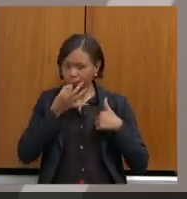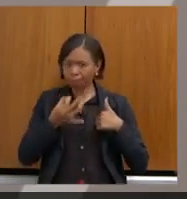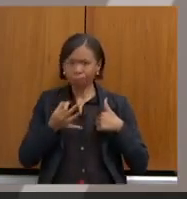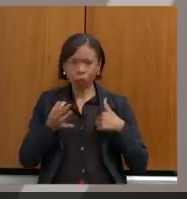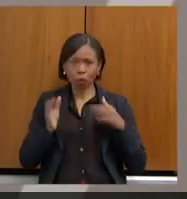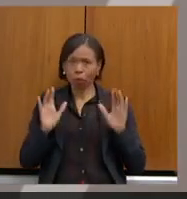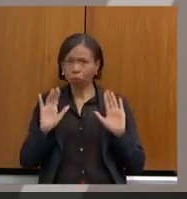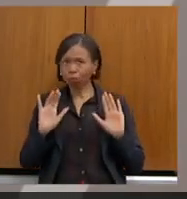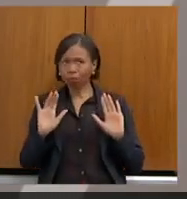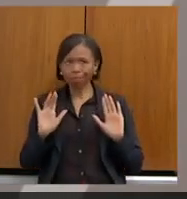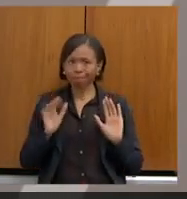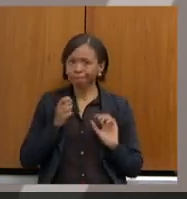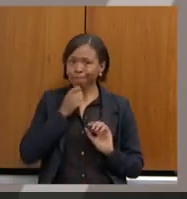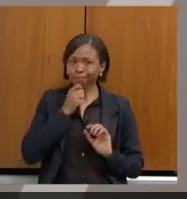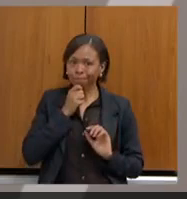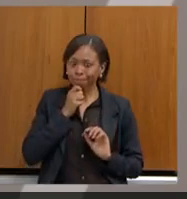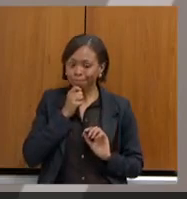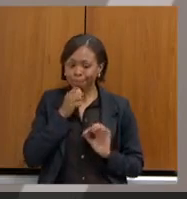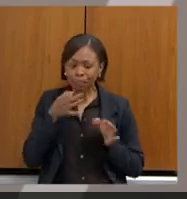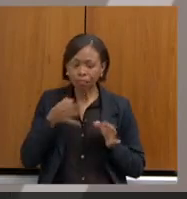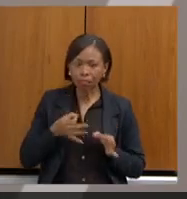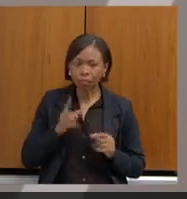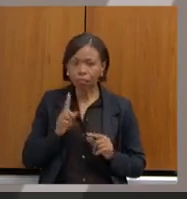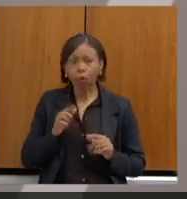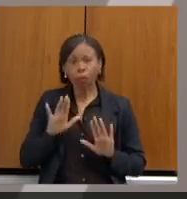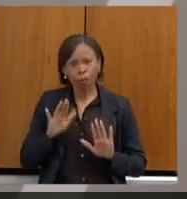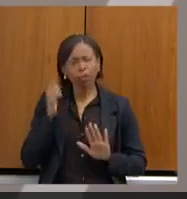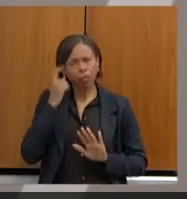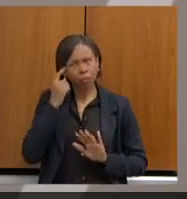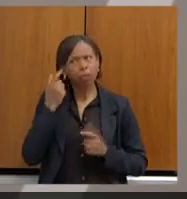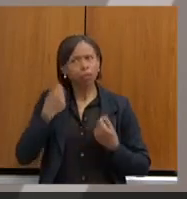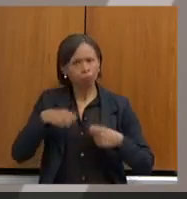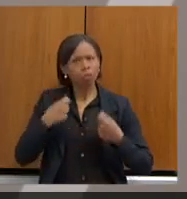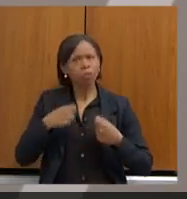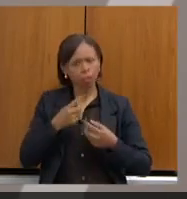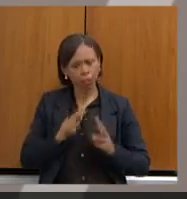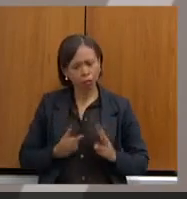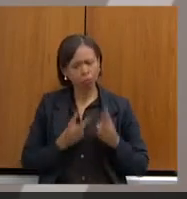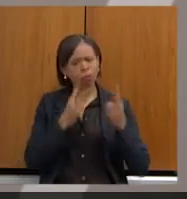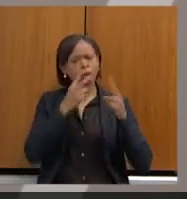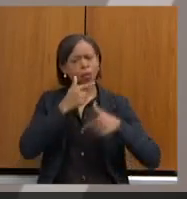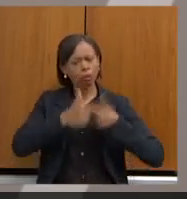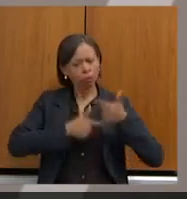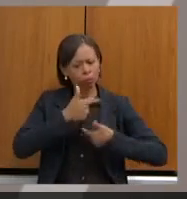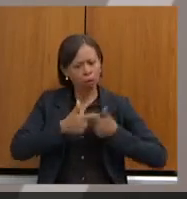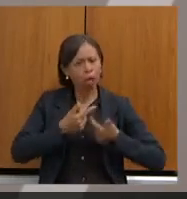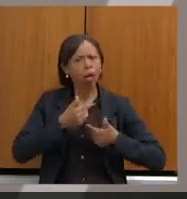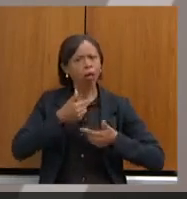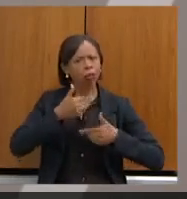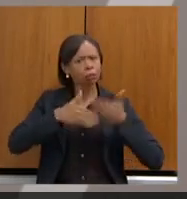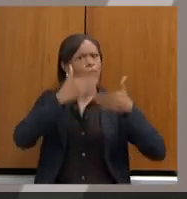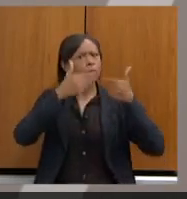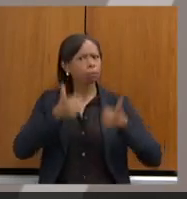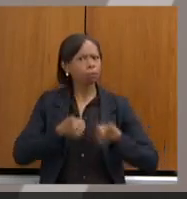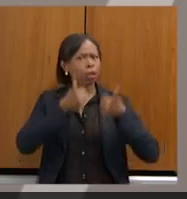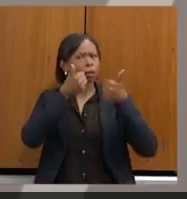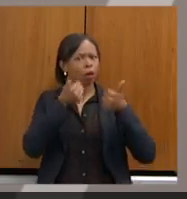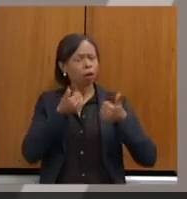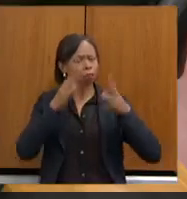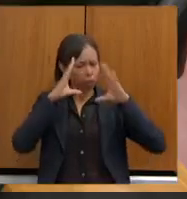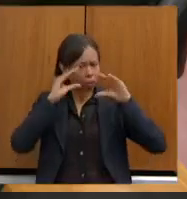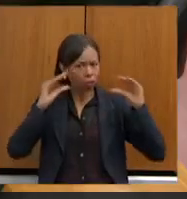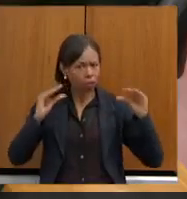convicto a enfraquecer em que não mas entendo que sim necessita-se um plano de carreira mais claro para dar mais tranquilidade a toda classe